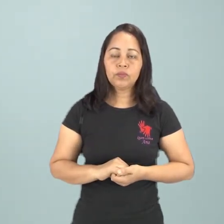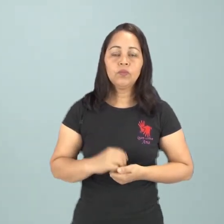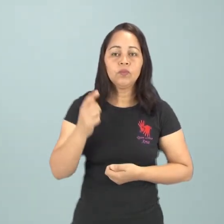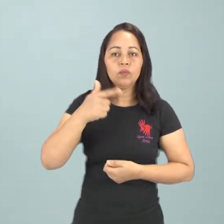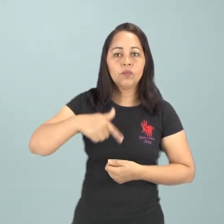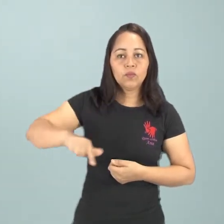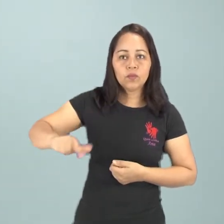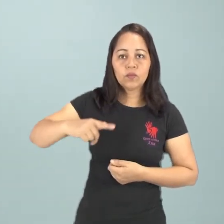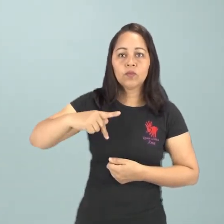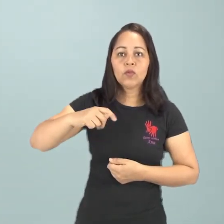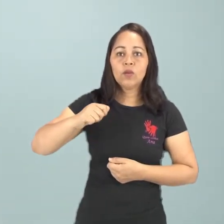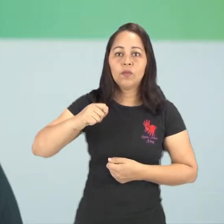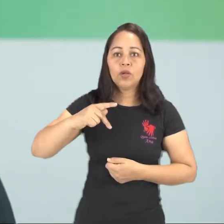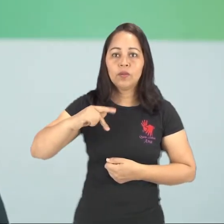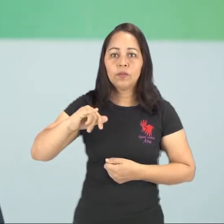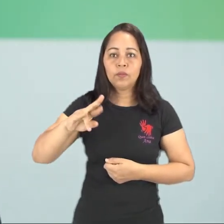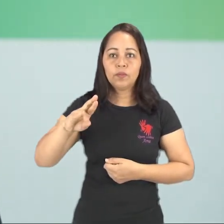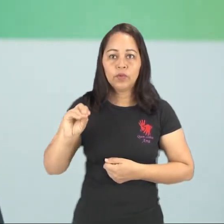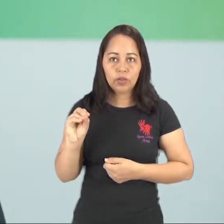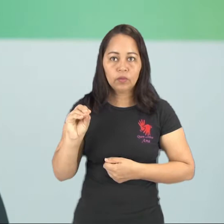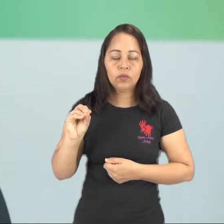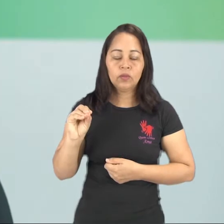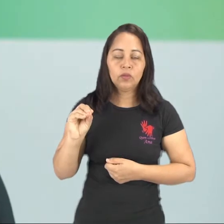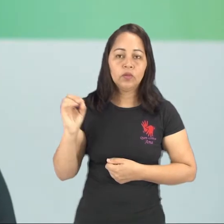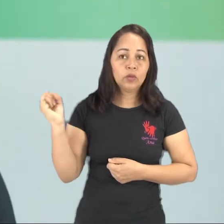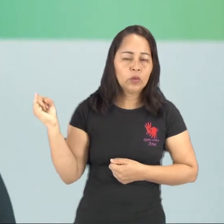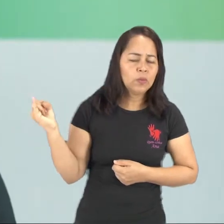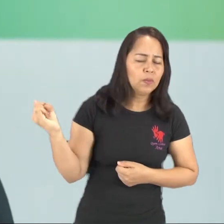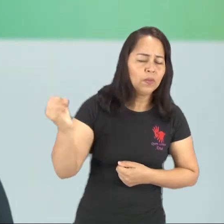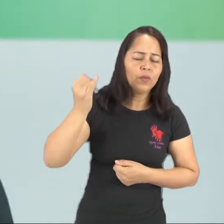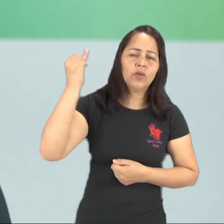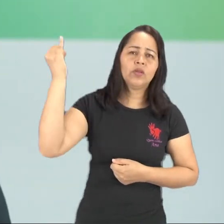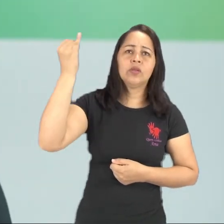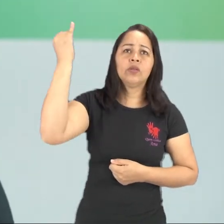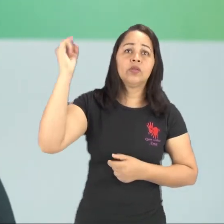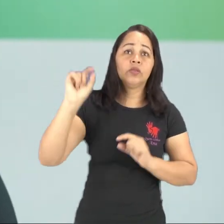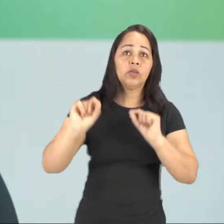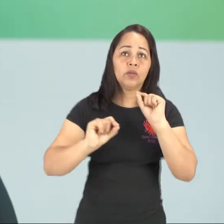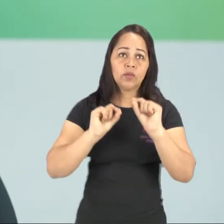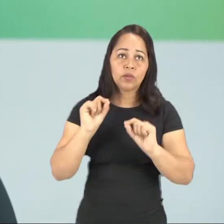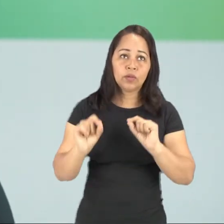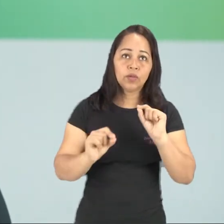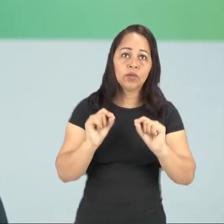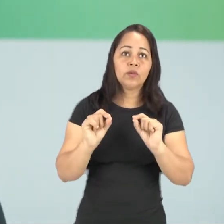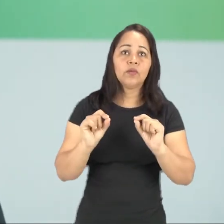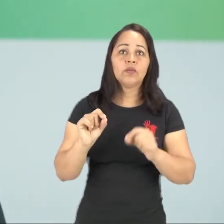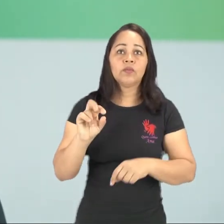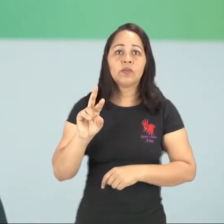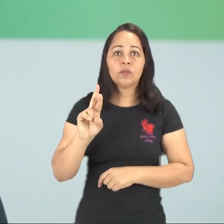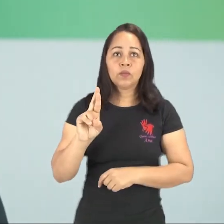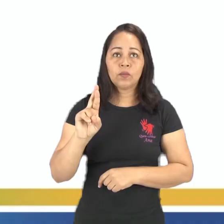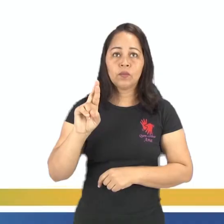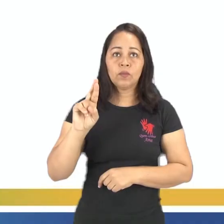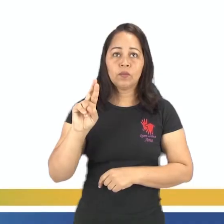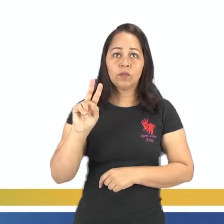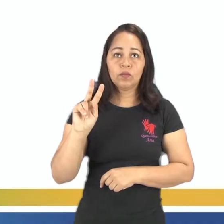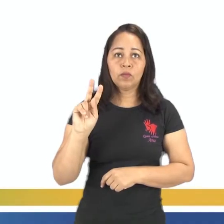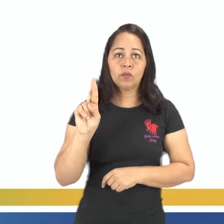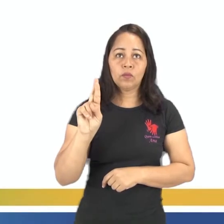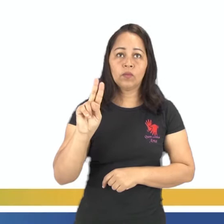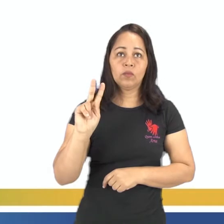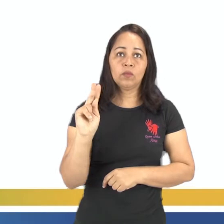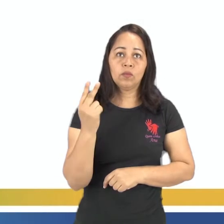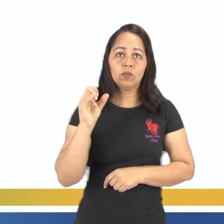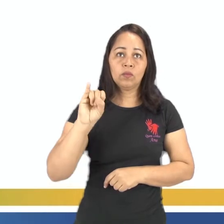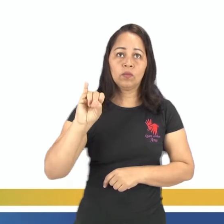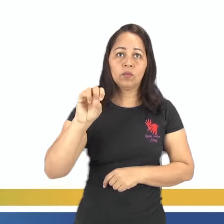Outro papiro de grande relevância é o papiro de Haid, datada aproximadamente do ano de